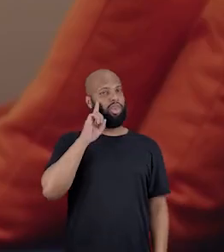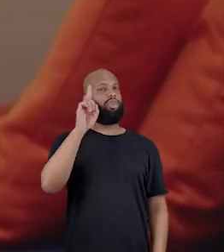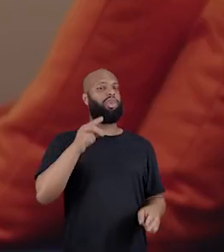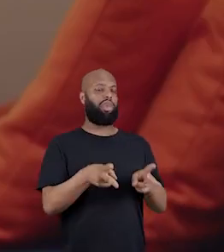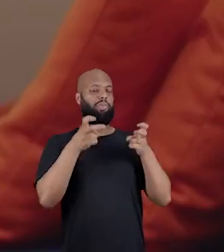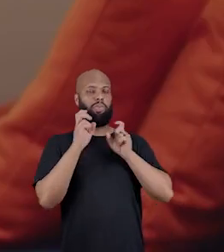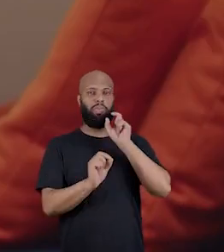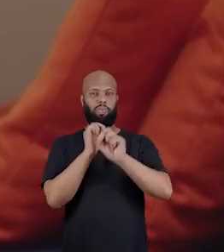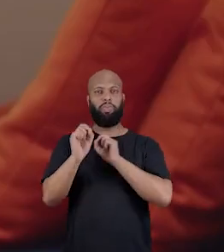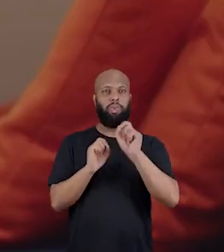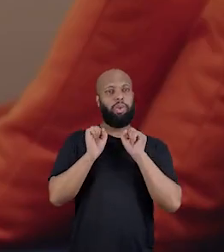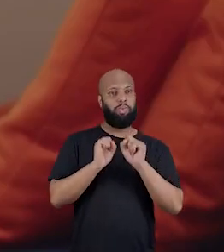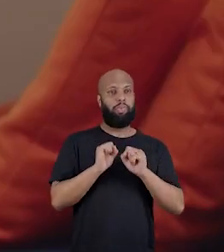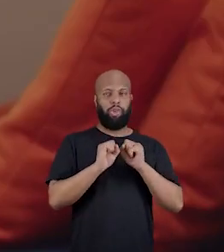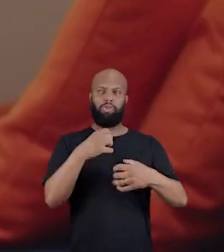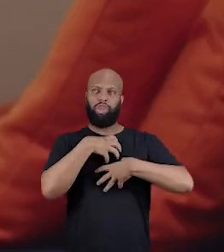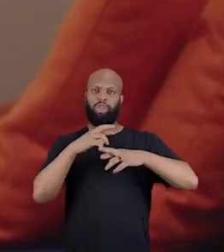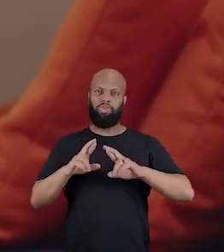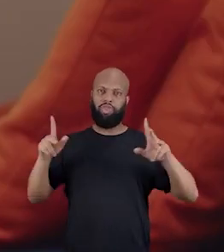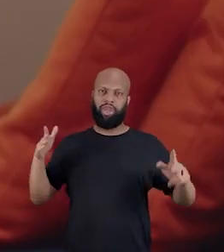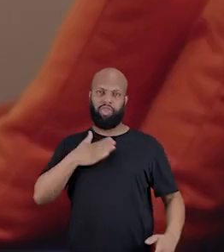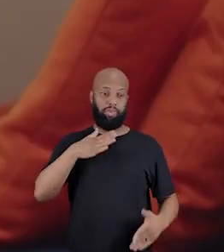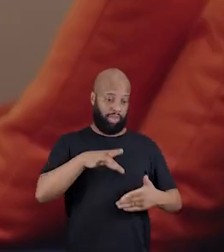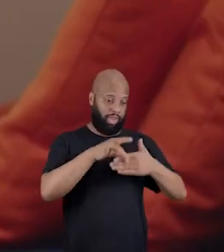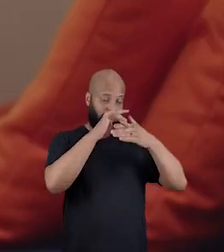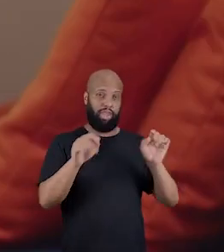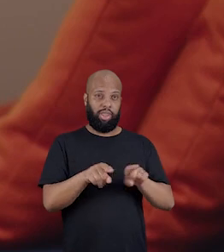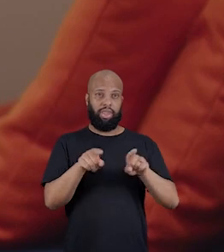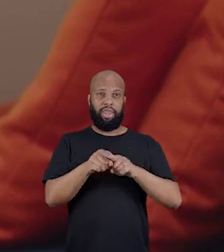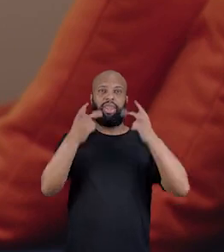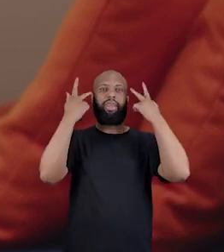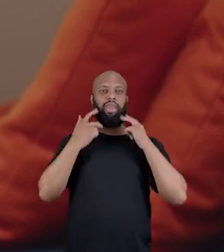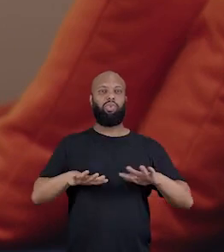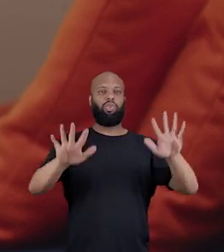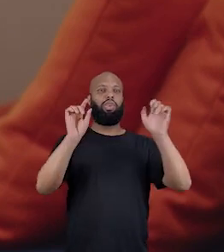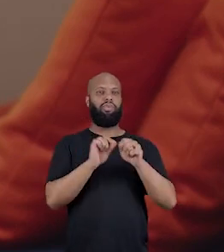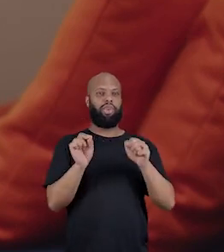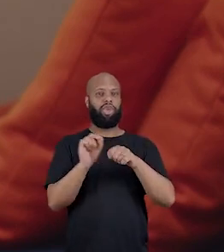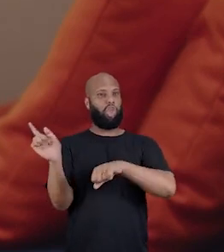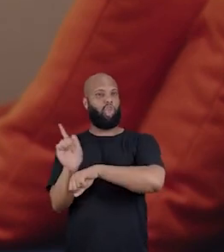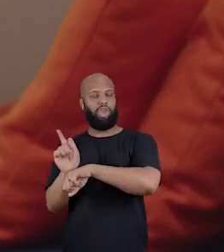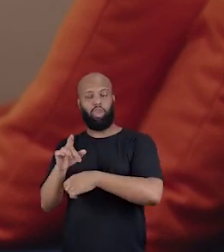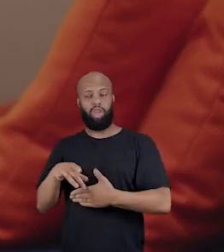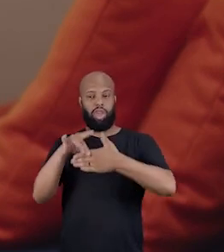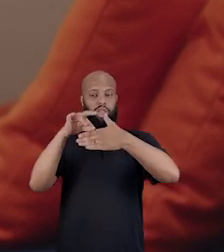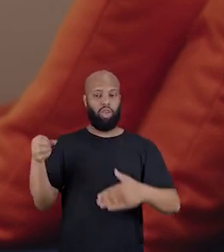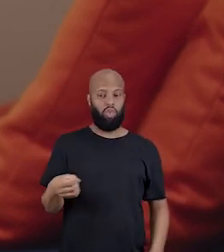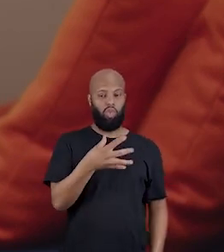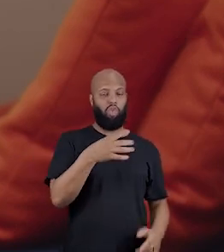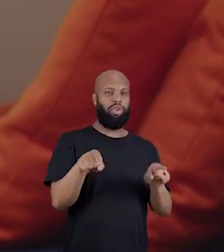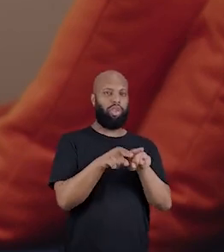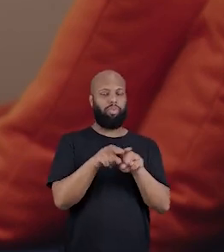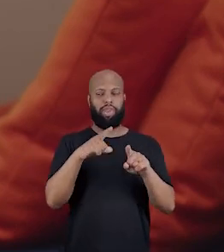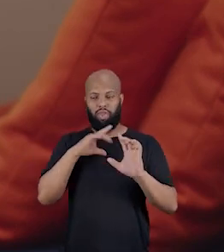eu nesse dia percebi que eu podia lidar de um jeito diferente com a minha líder e, naturalmente, também fazer a gestão de um liderado